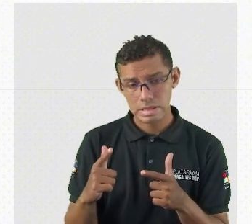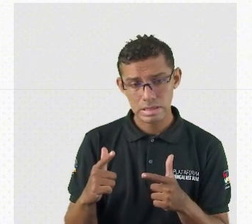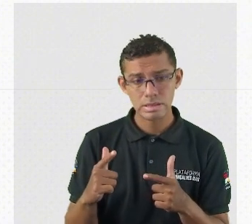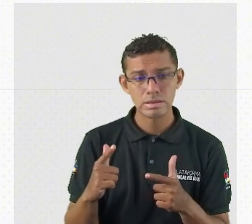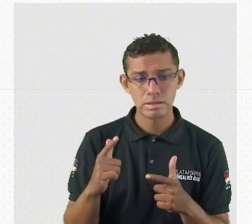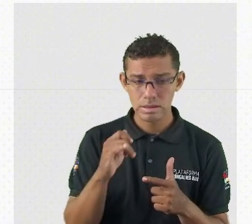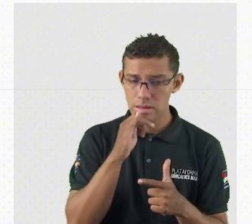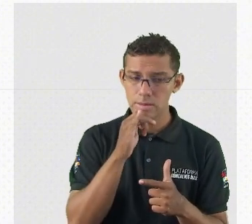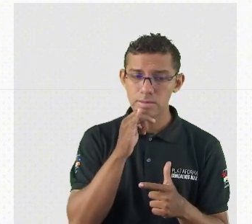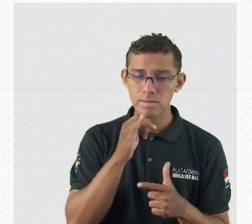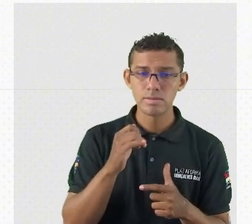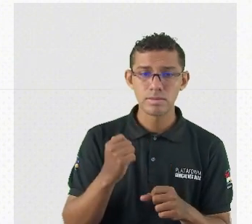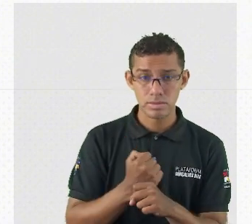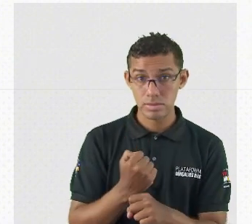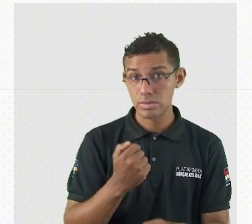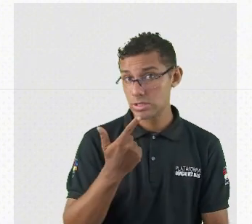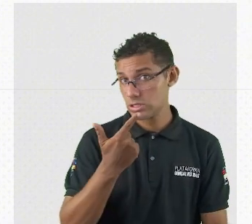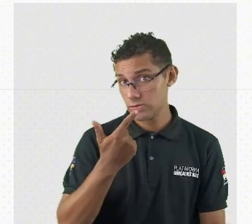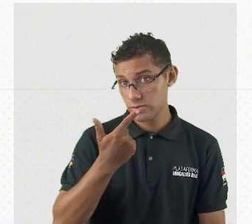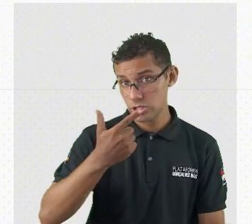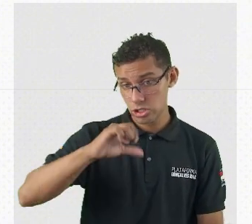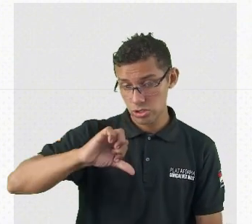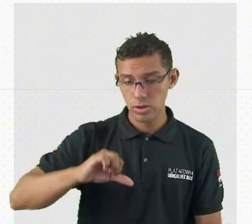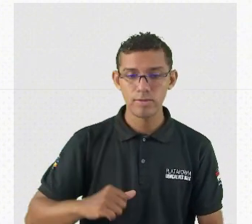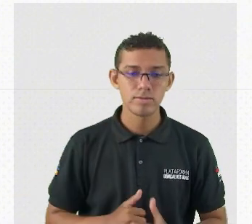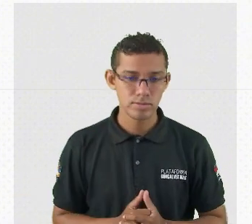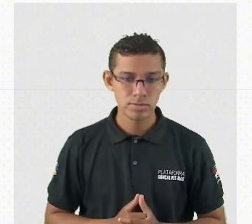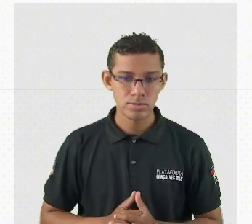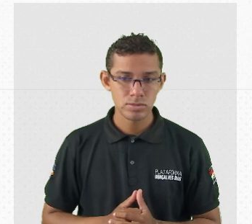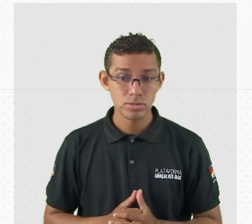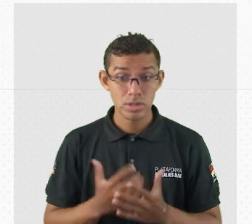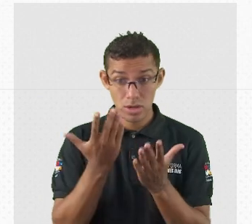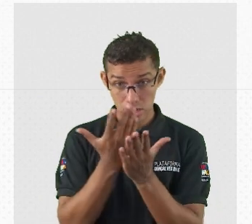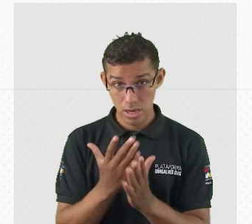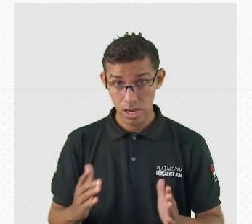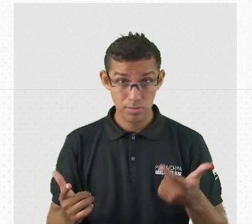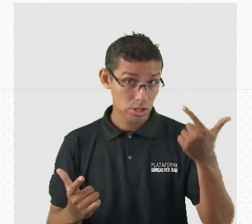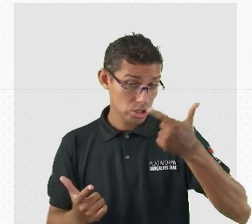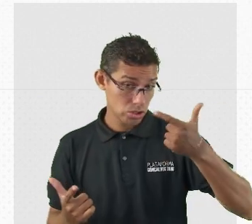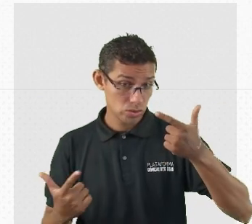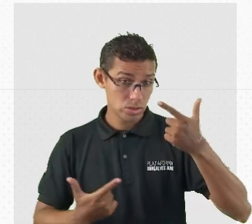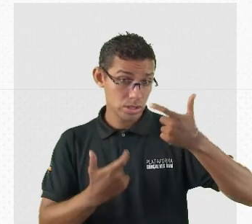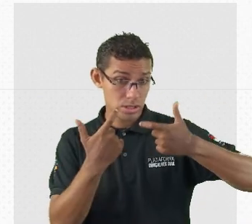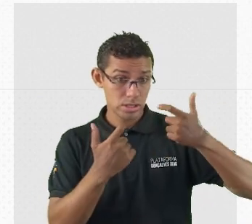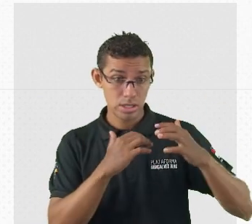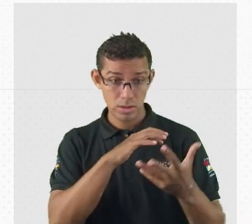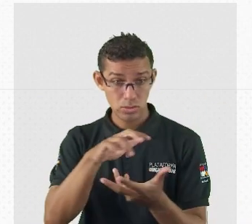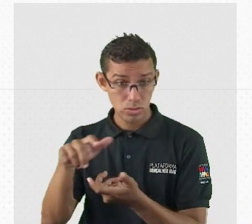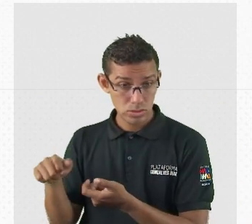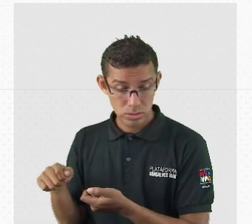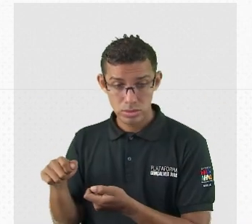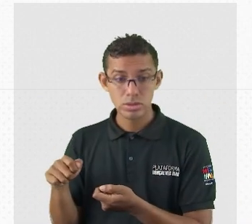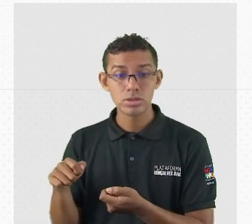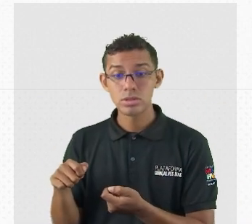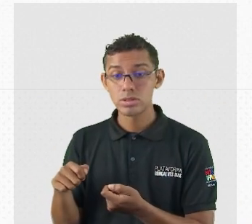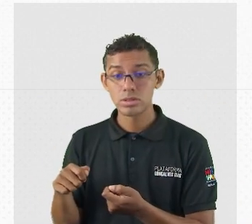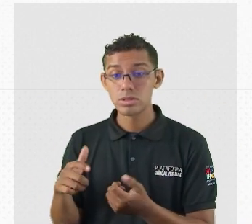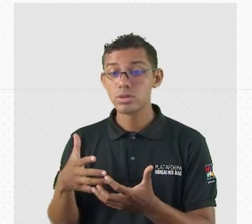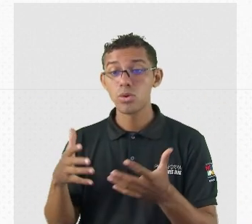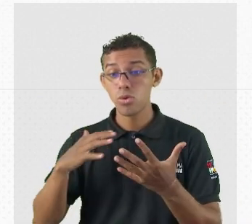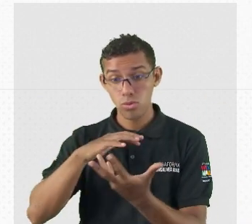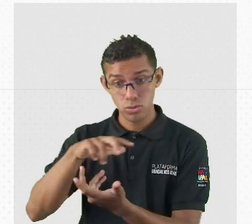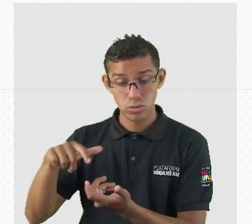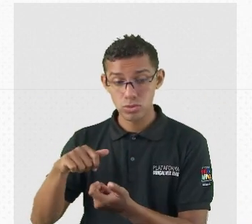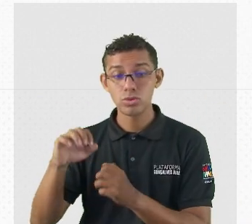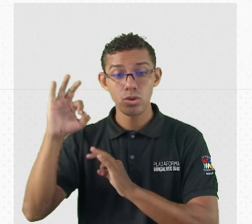braba, que foi a crise de 29, tá? Então, quando acaba a Segunda Guerra Mundial, né, passa esse ato das duas grandes guerras, o mundo volta a